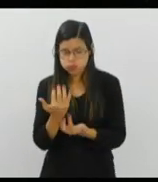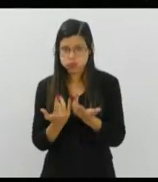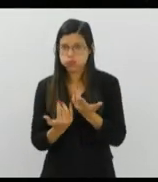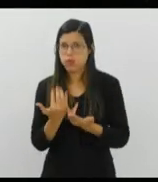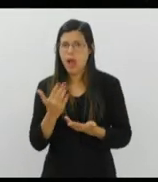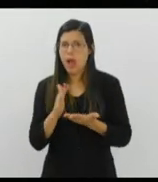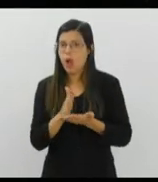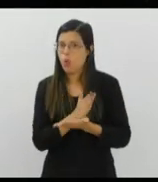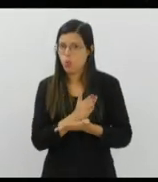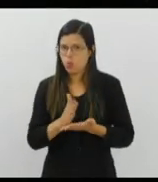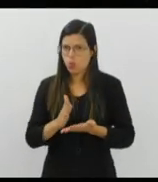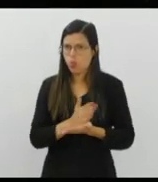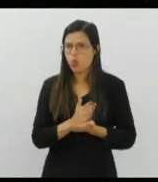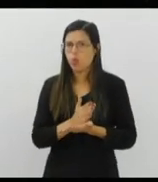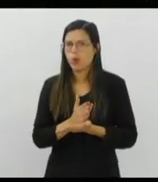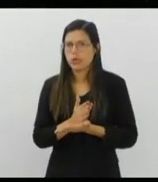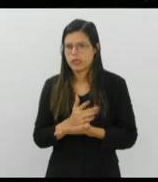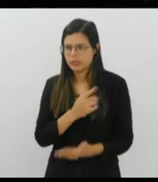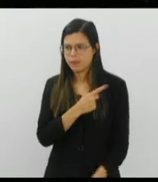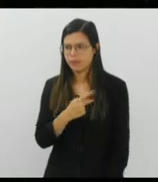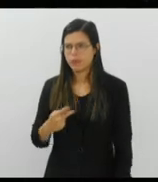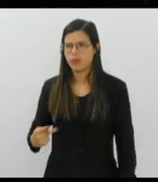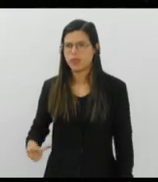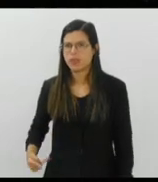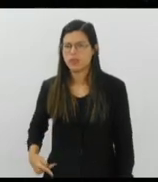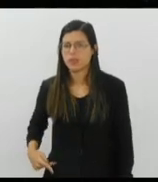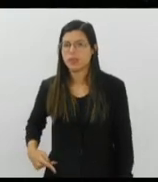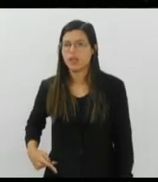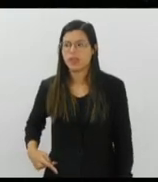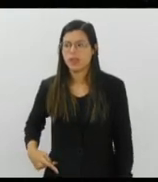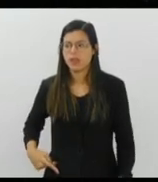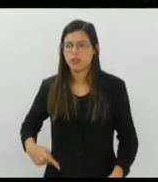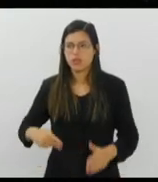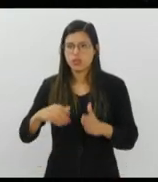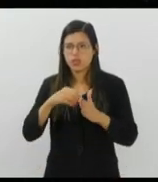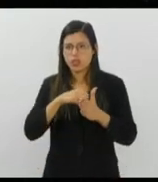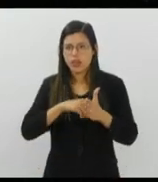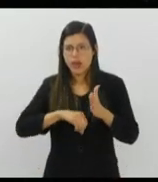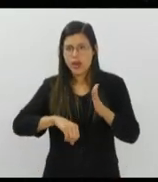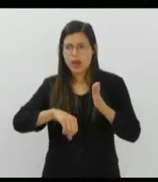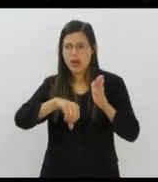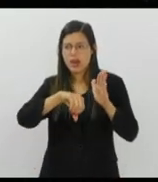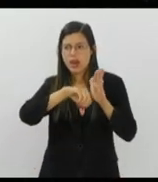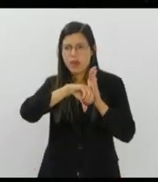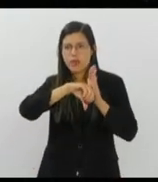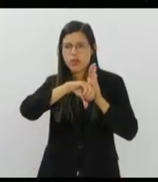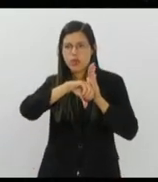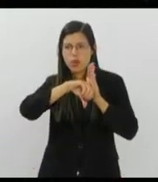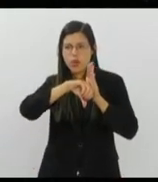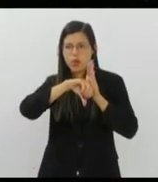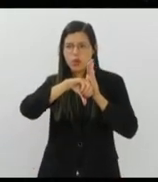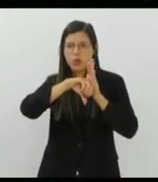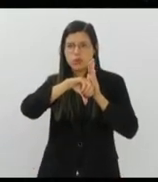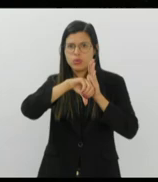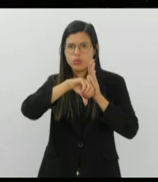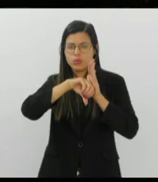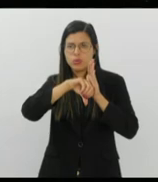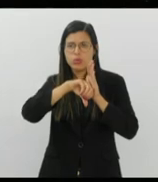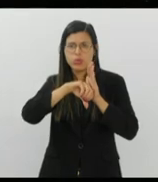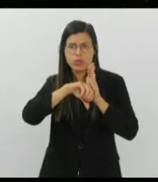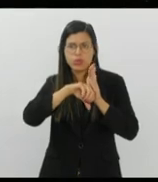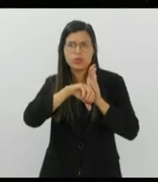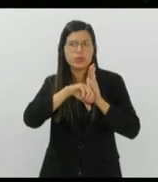alguns, senhora presidente, são criminosos. Criminosos. Isto